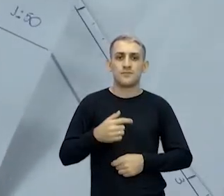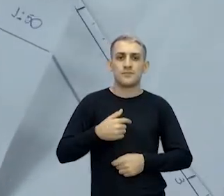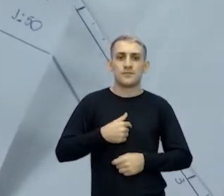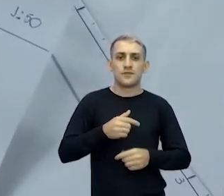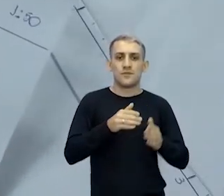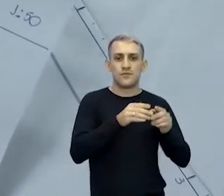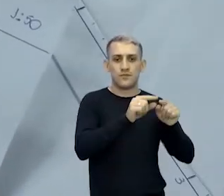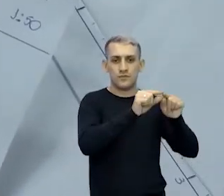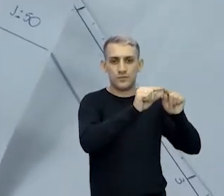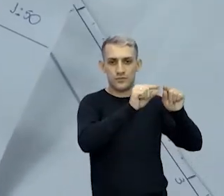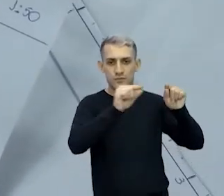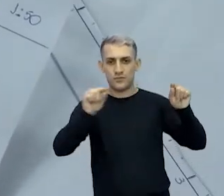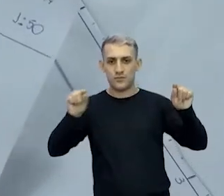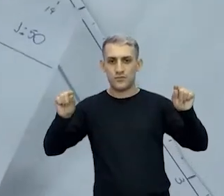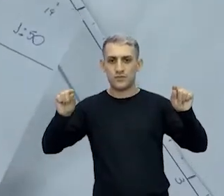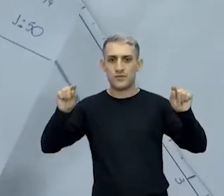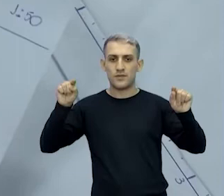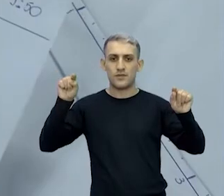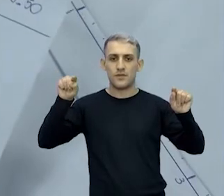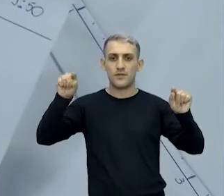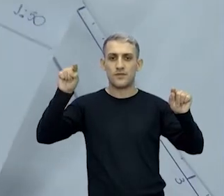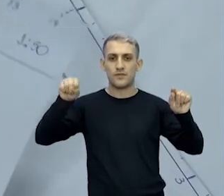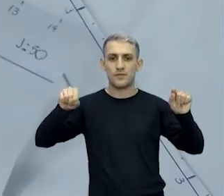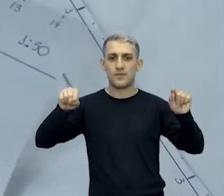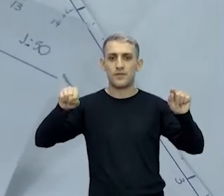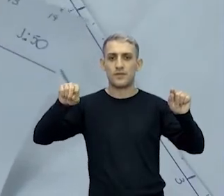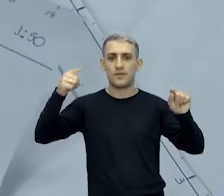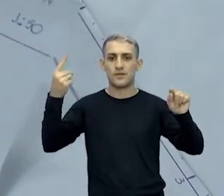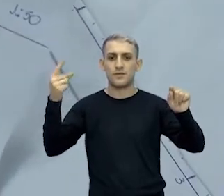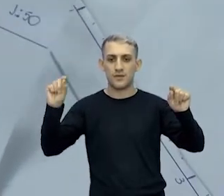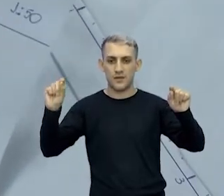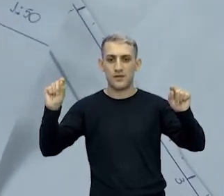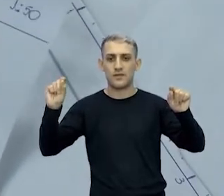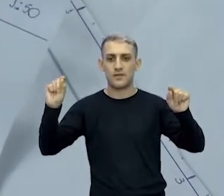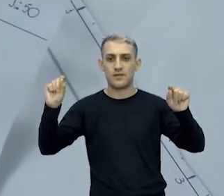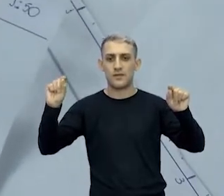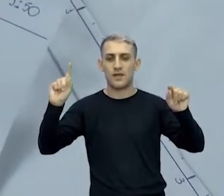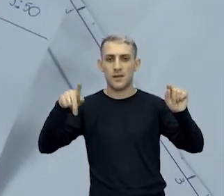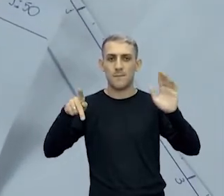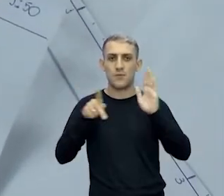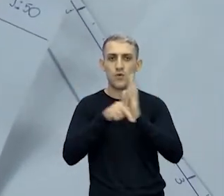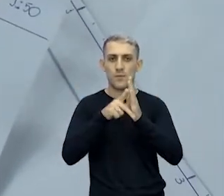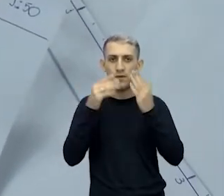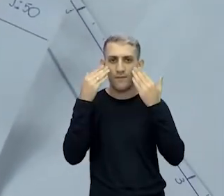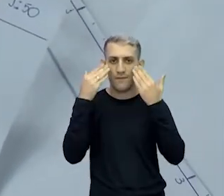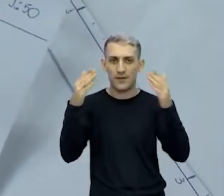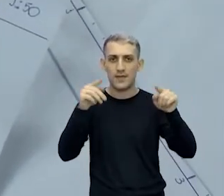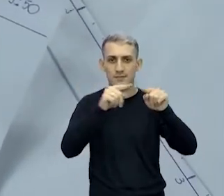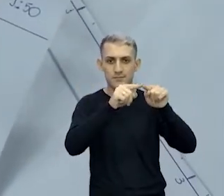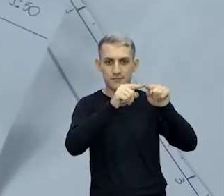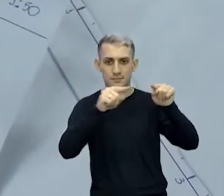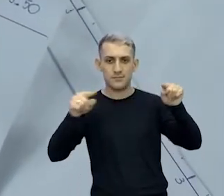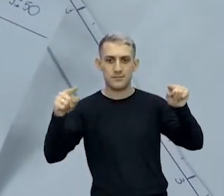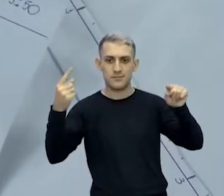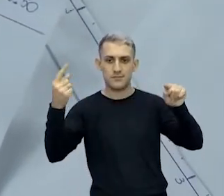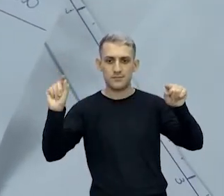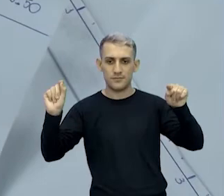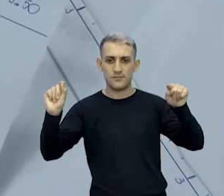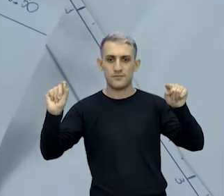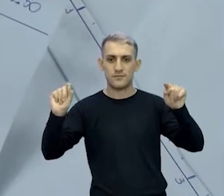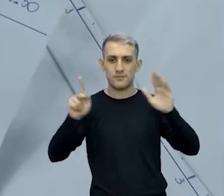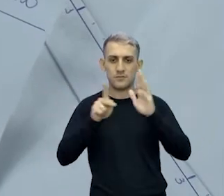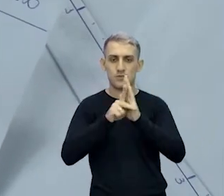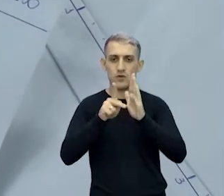até aqui, ó. Esse daqui seria a frente. Esse tamanho aqui seria a frente aí do